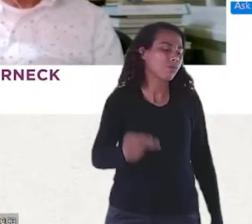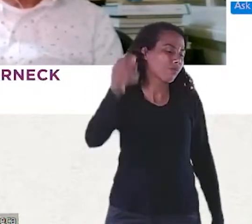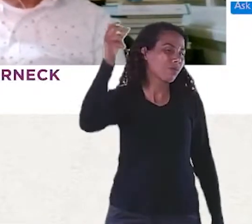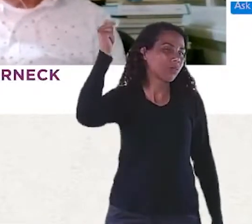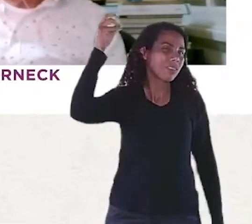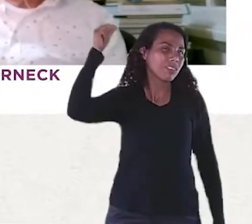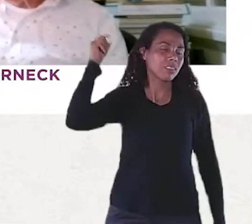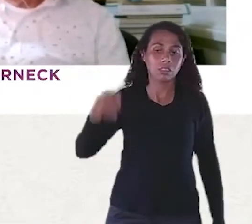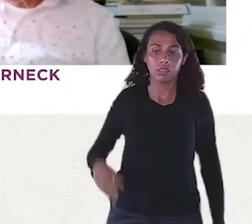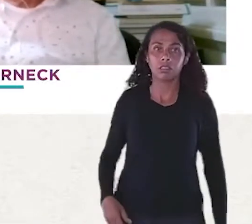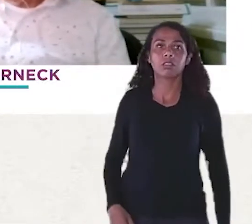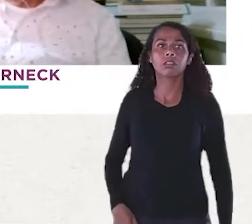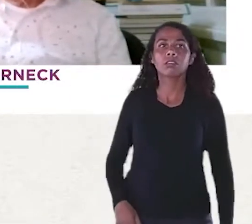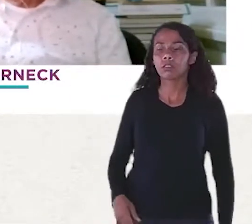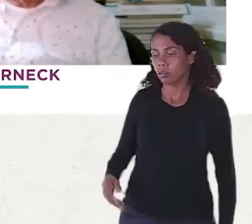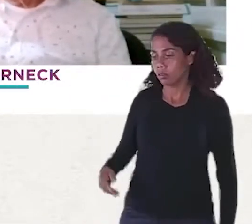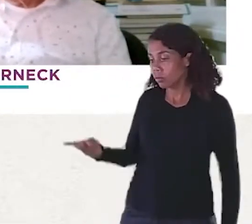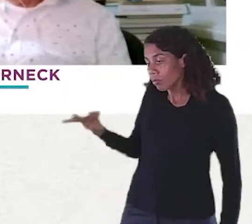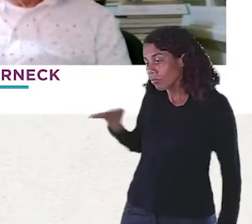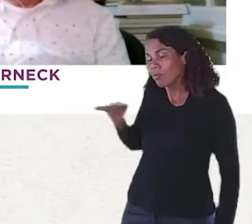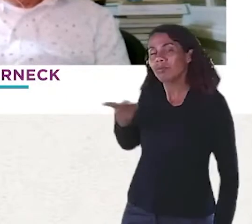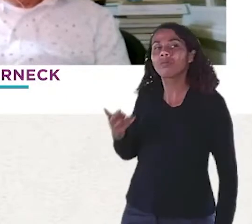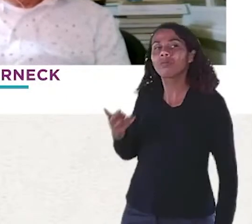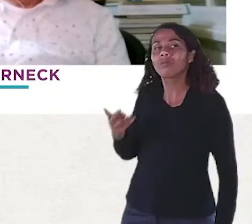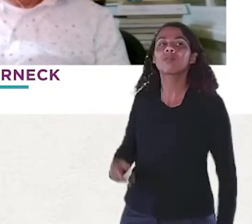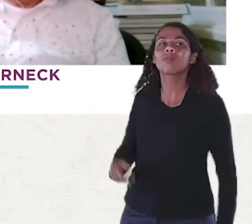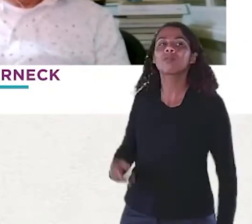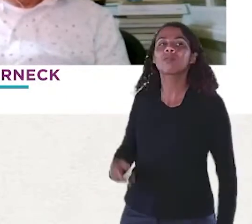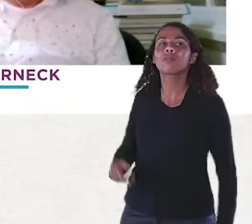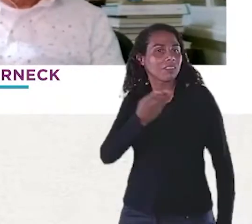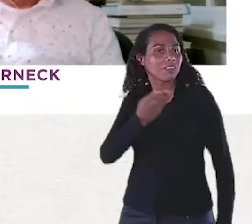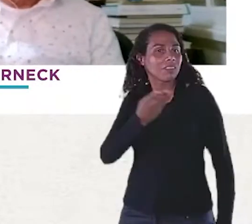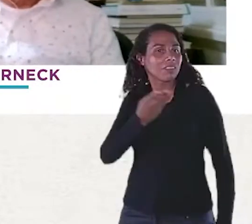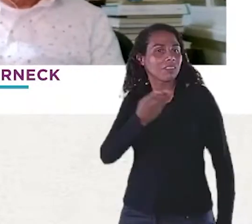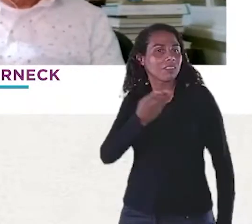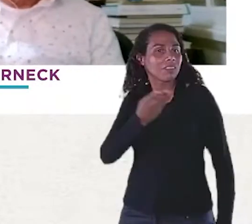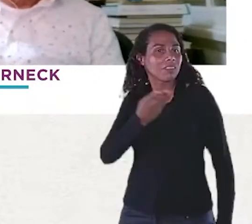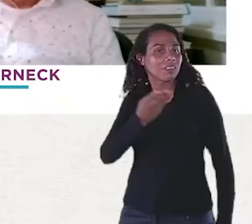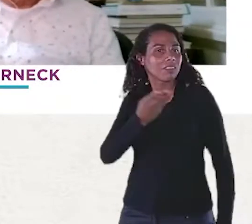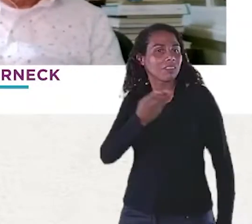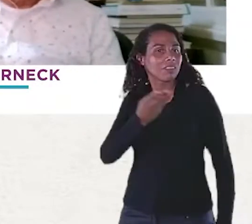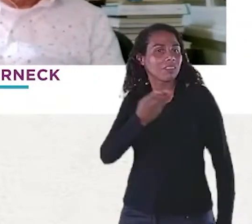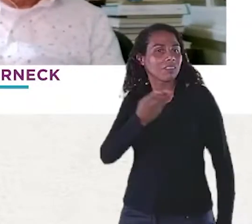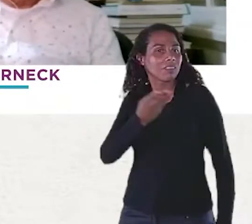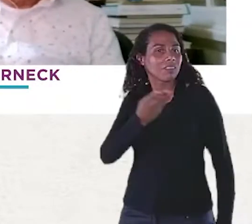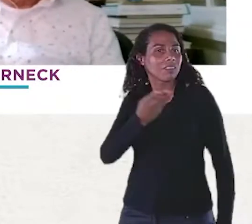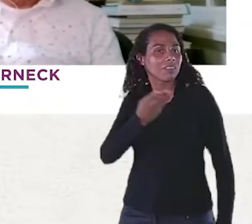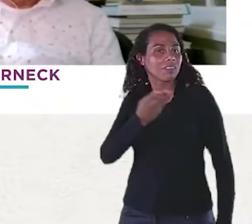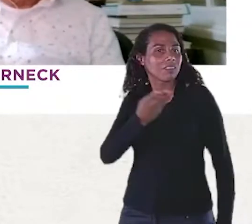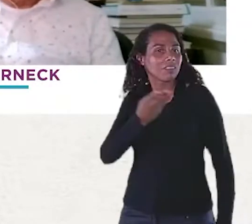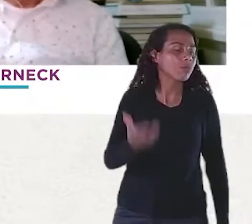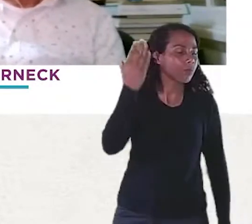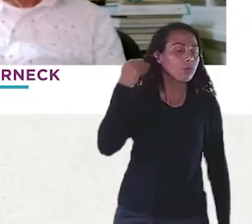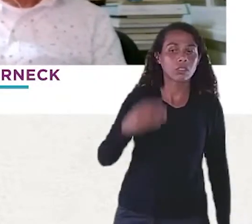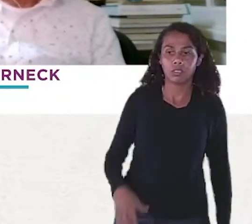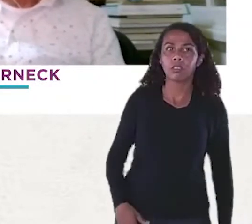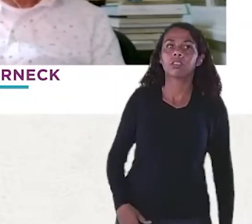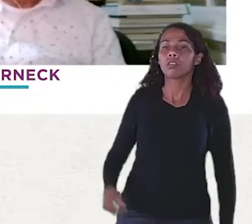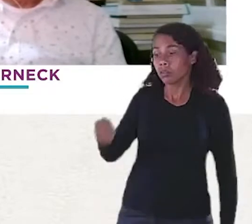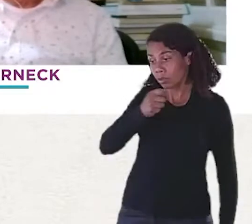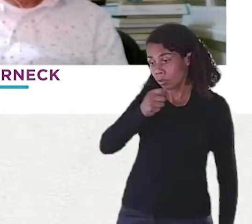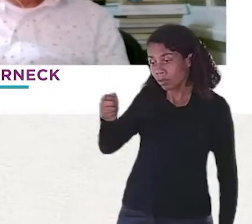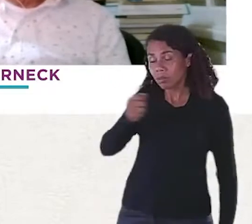eu honradamente fiz algumas entrevistas aqui, o Desatino, naquele curso daqueles anos,